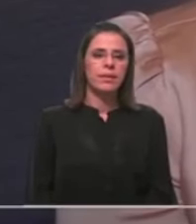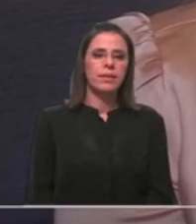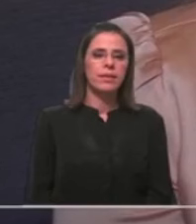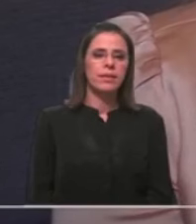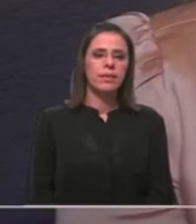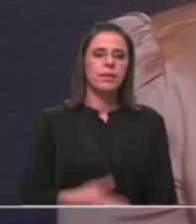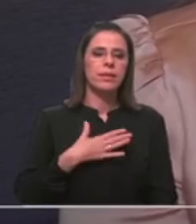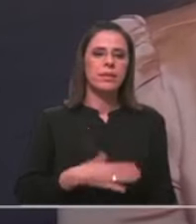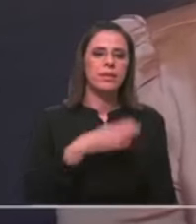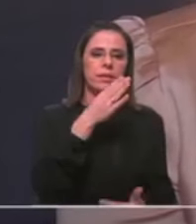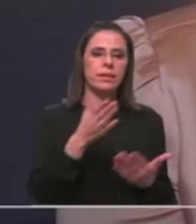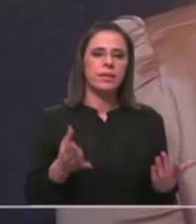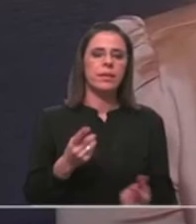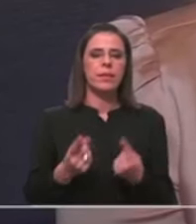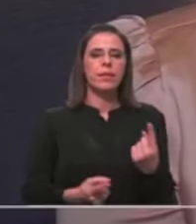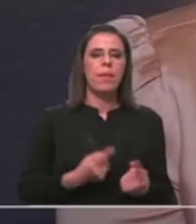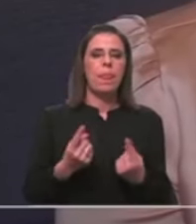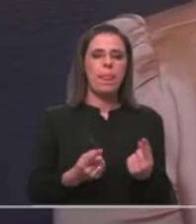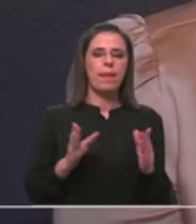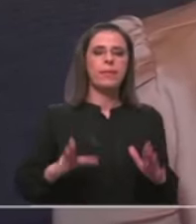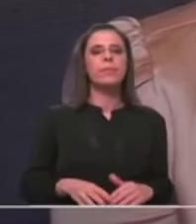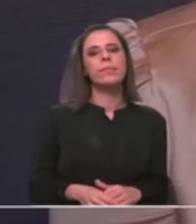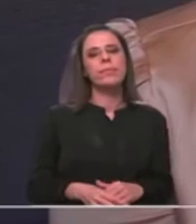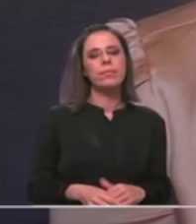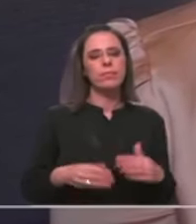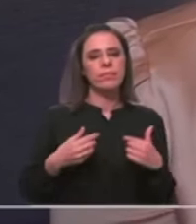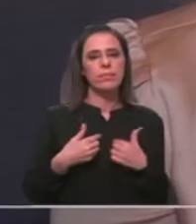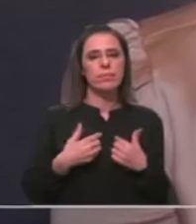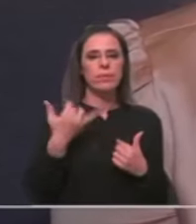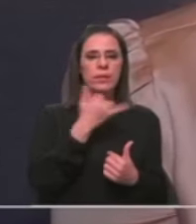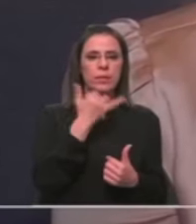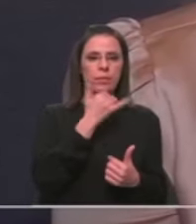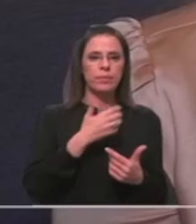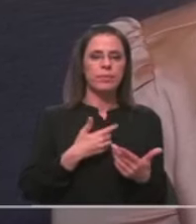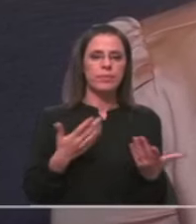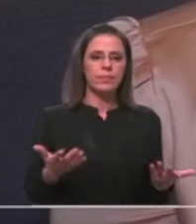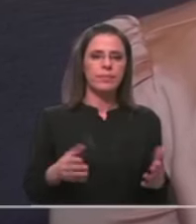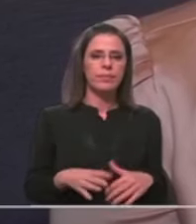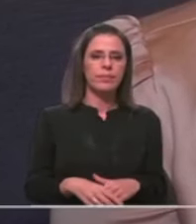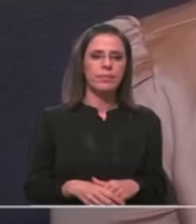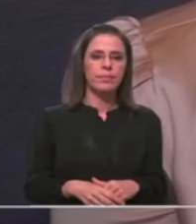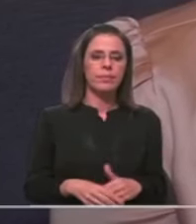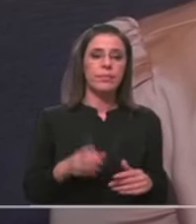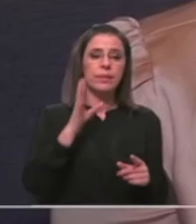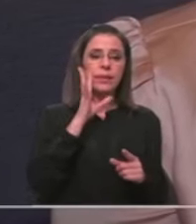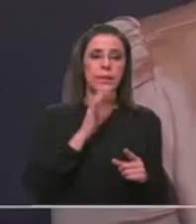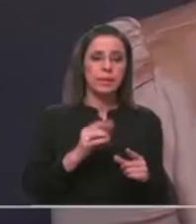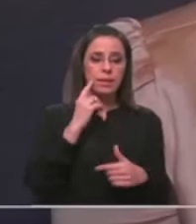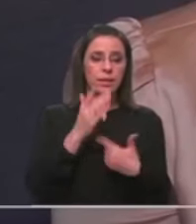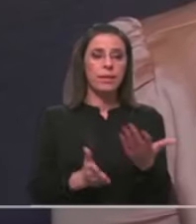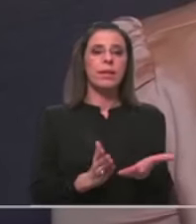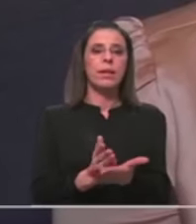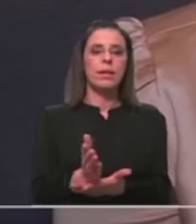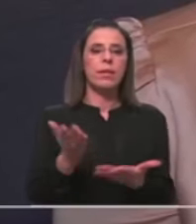Eu gostava de dizer que às vezes nós para sermos felizes e tentar seguir em